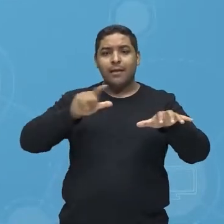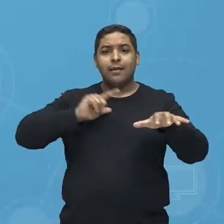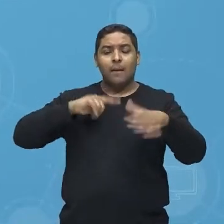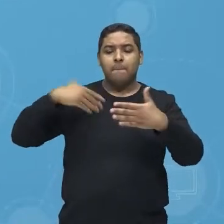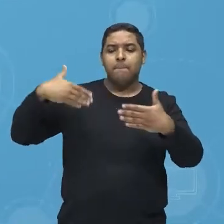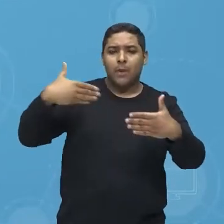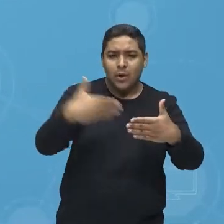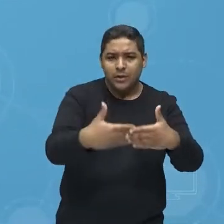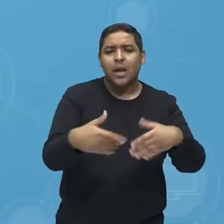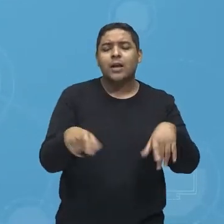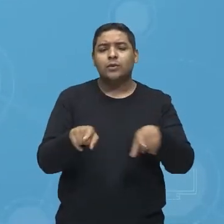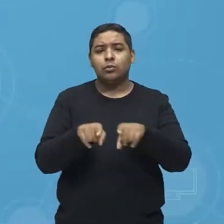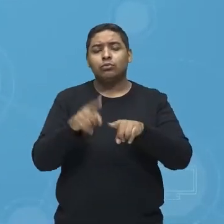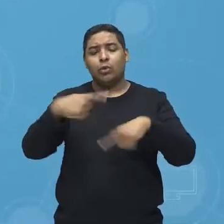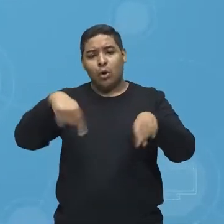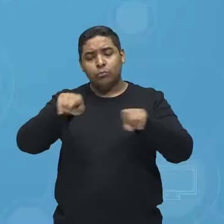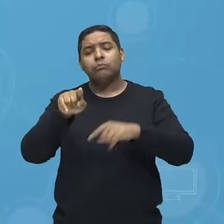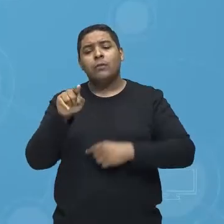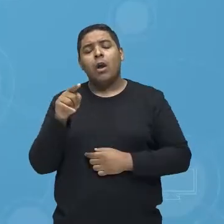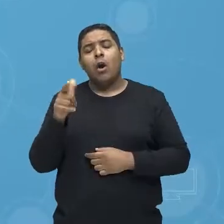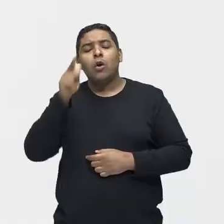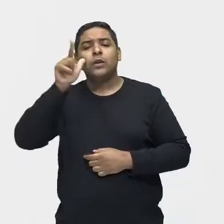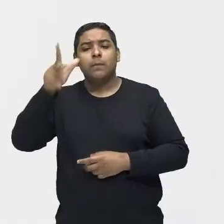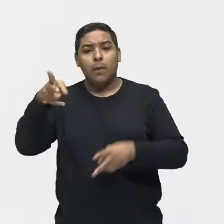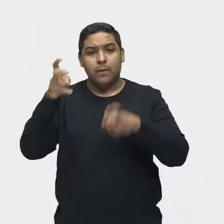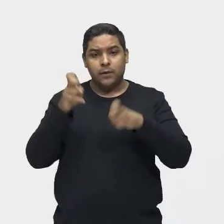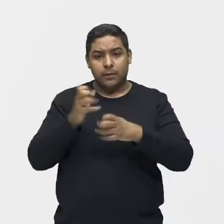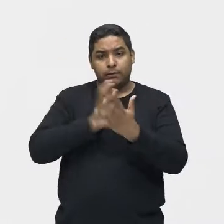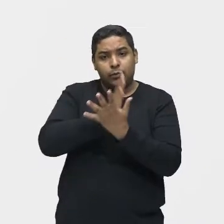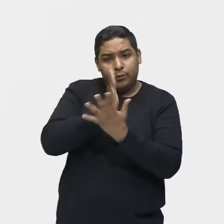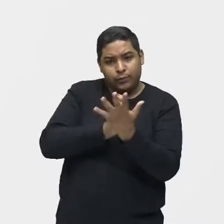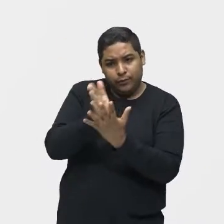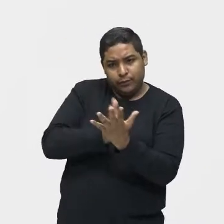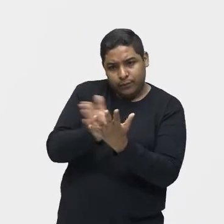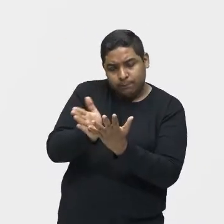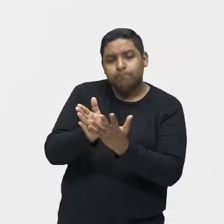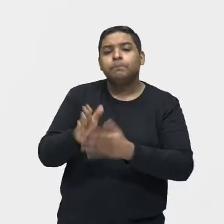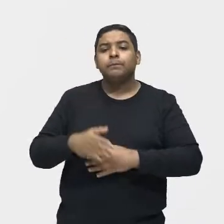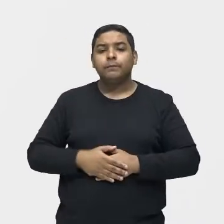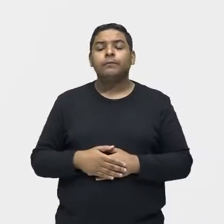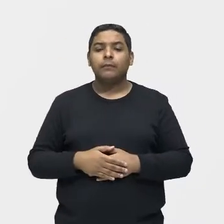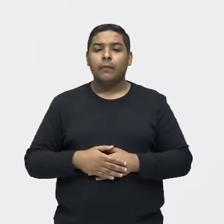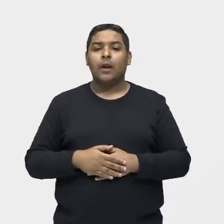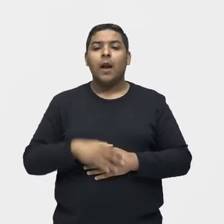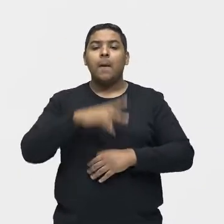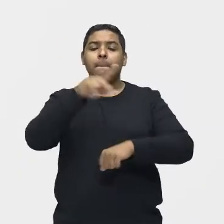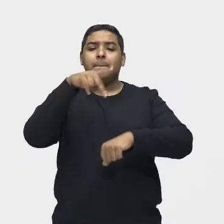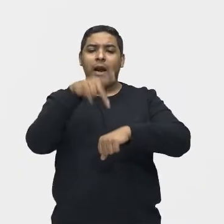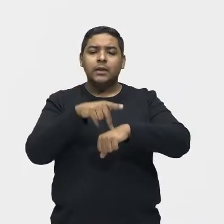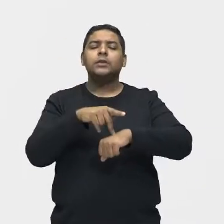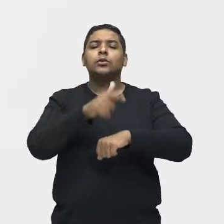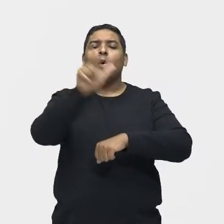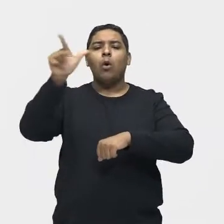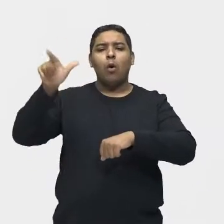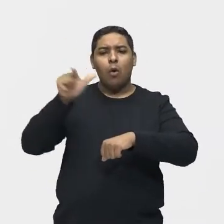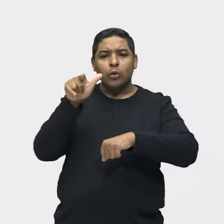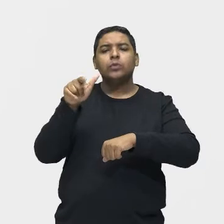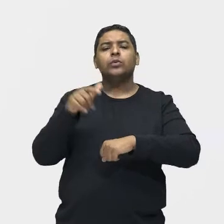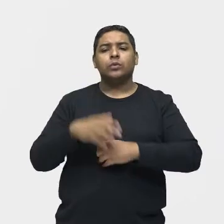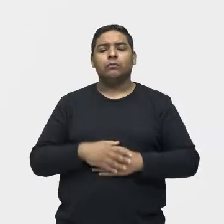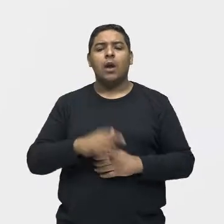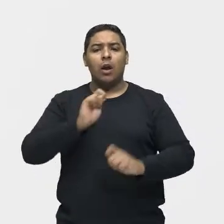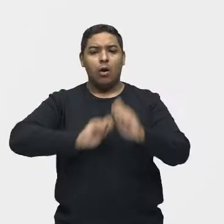gente observa que é o mundo multipolar. Então, a presença aí da economia norte-americana em outros países, né? A gente observa